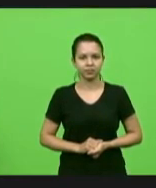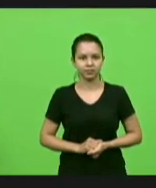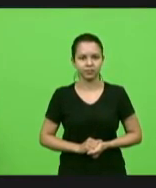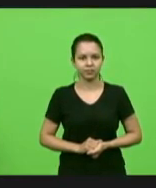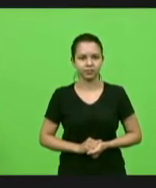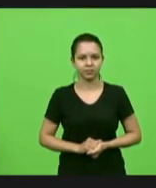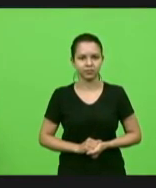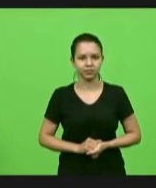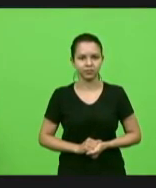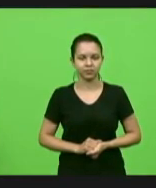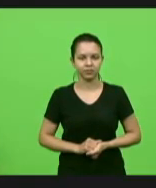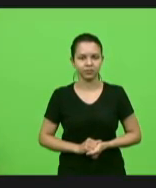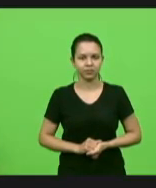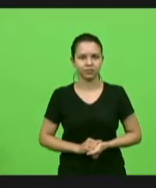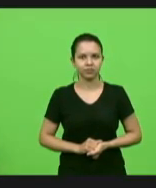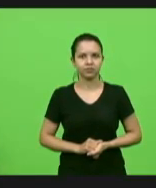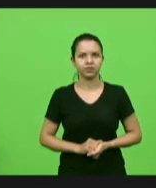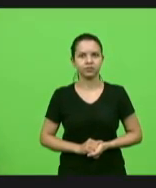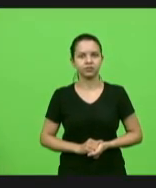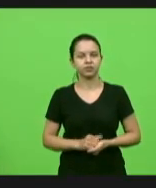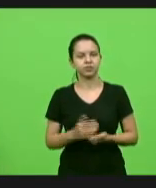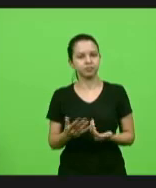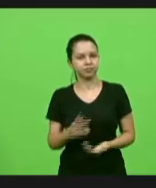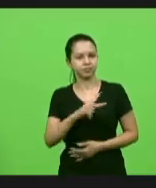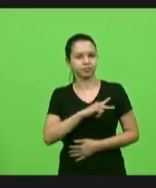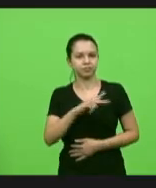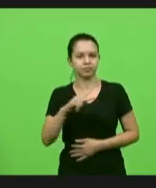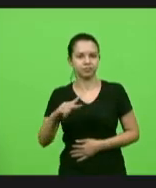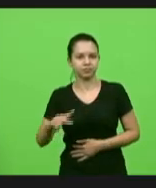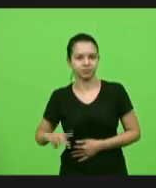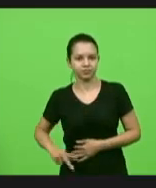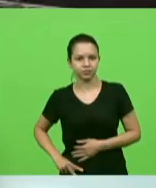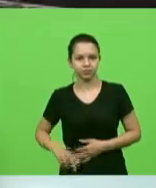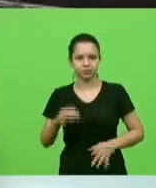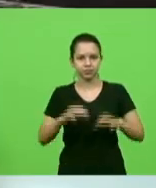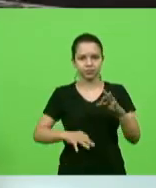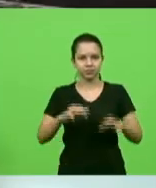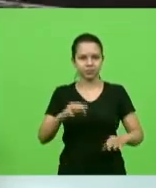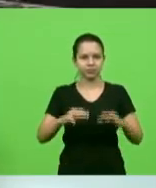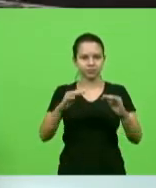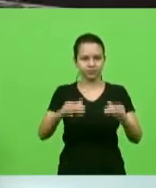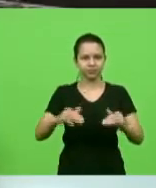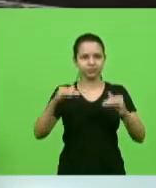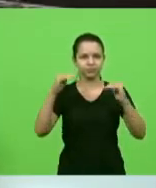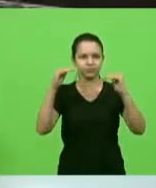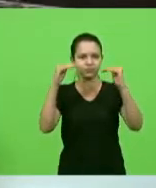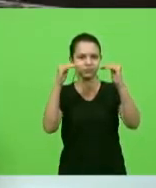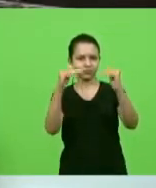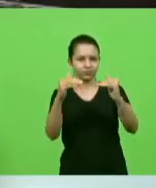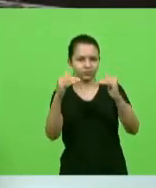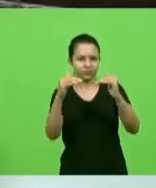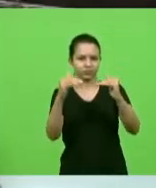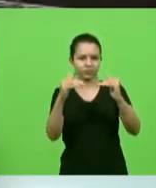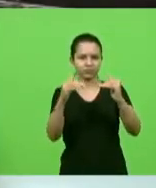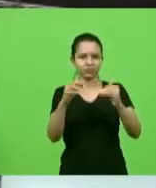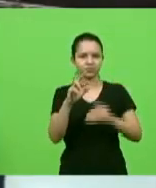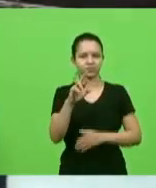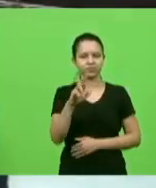eu sou presidente Desembargador Ricardo César